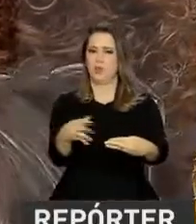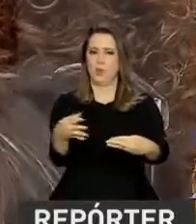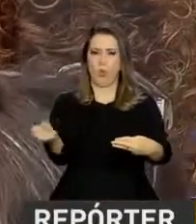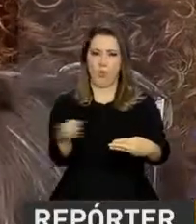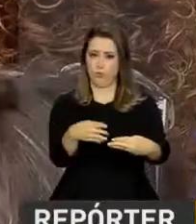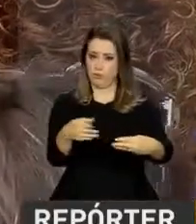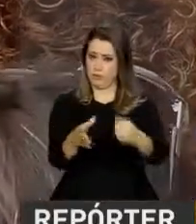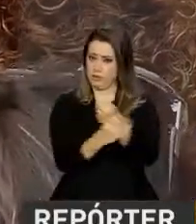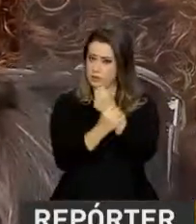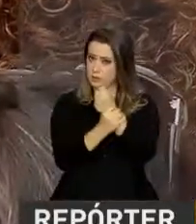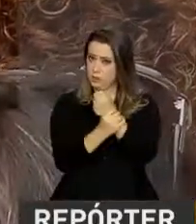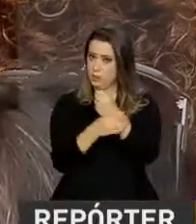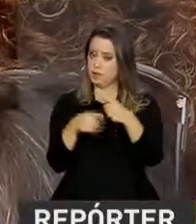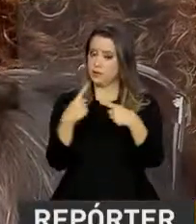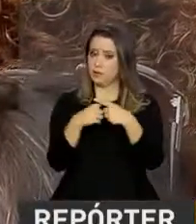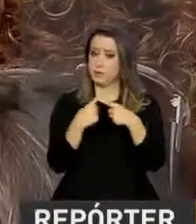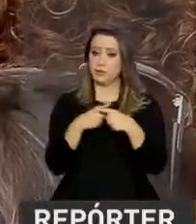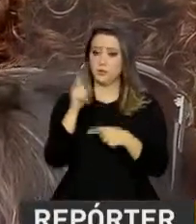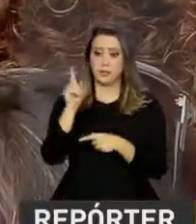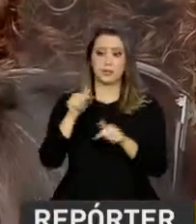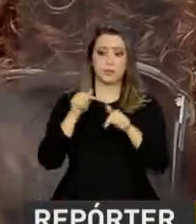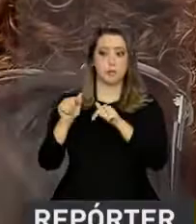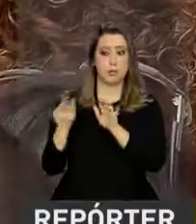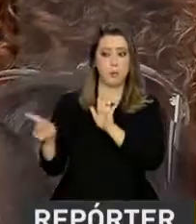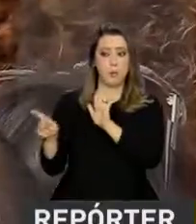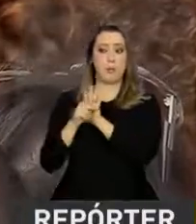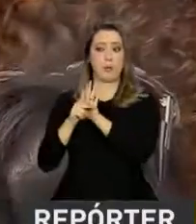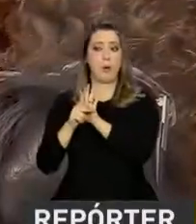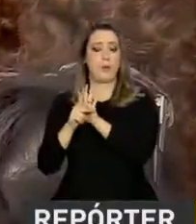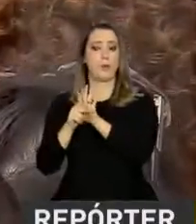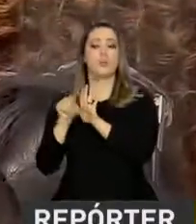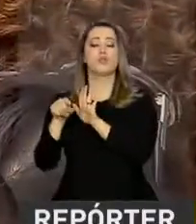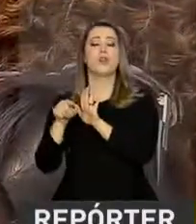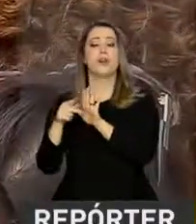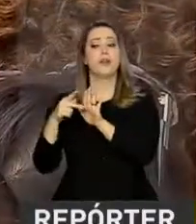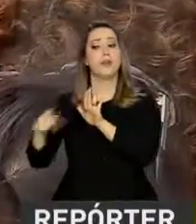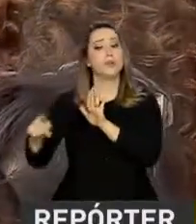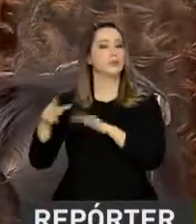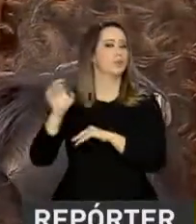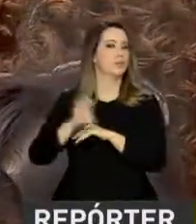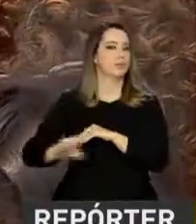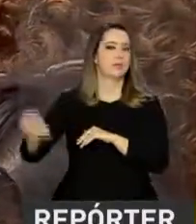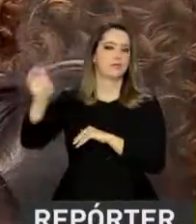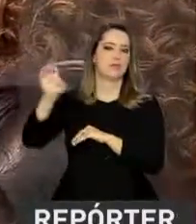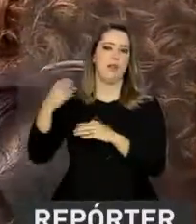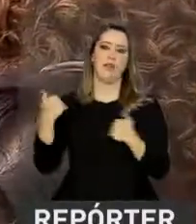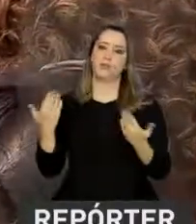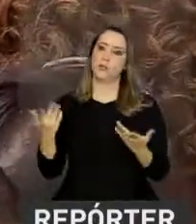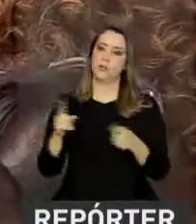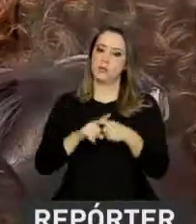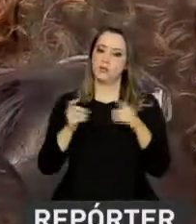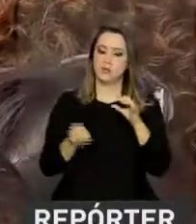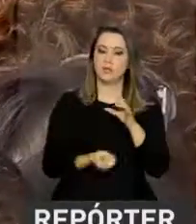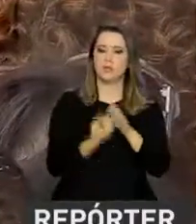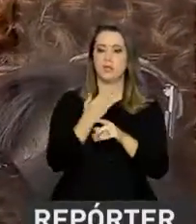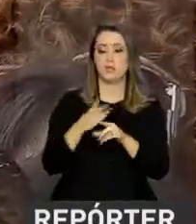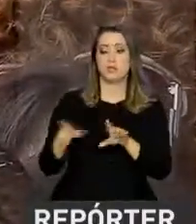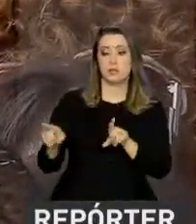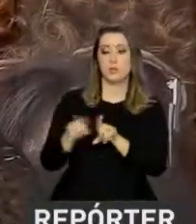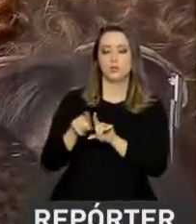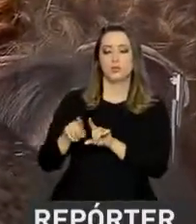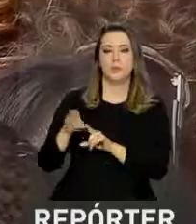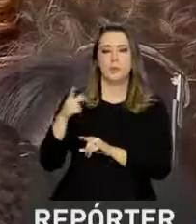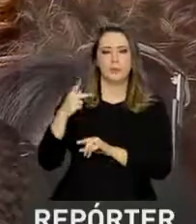essa é uma uma digamos uma função a princípio dos governos estaduais e apae com a criação do messenger ou passa